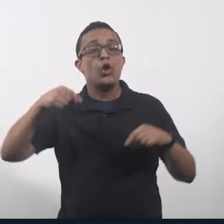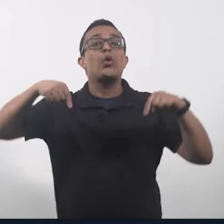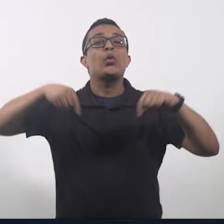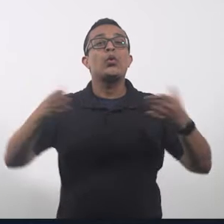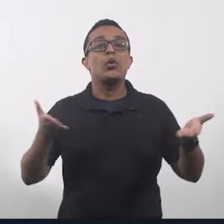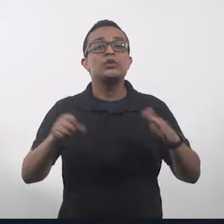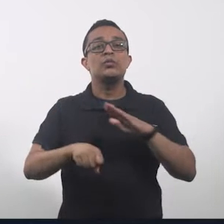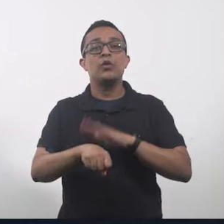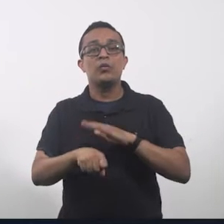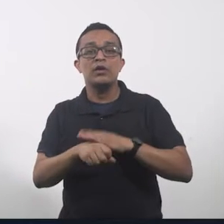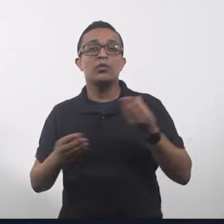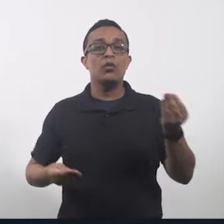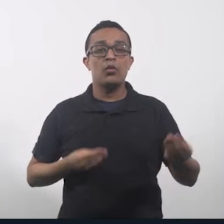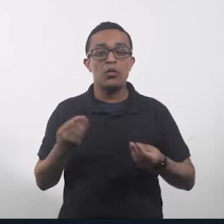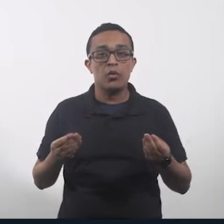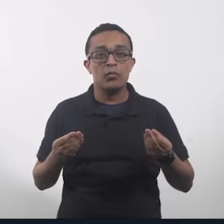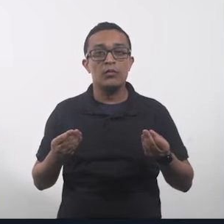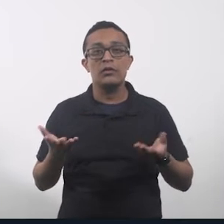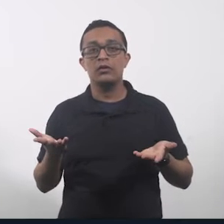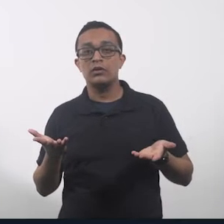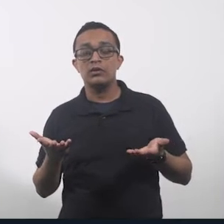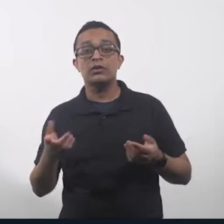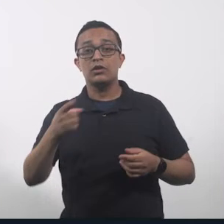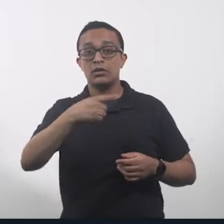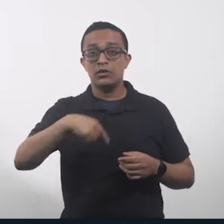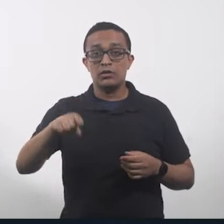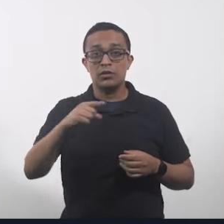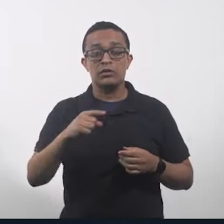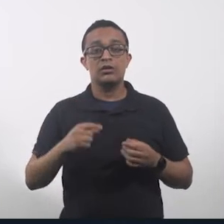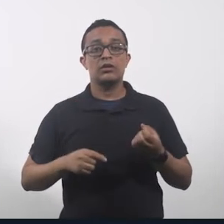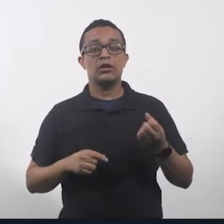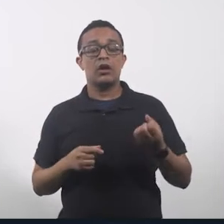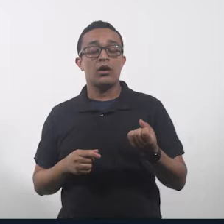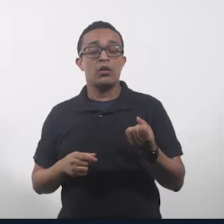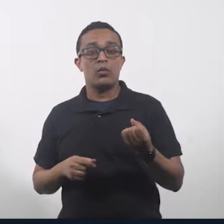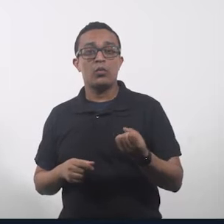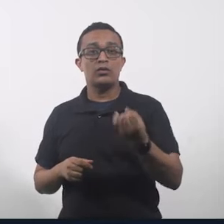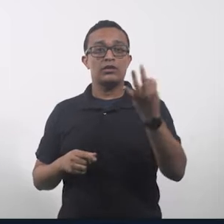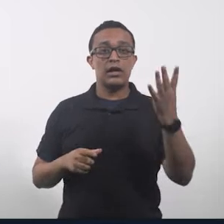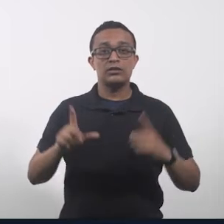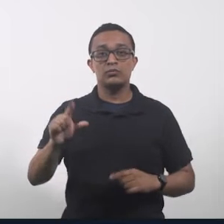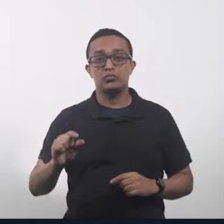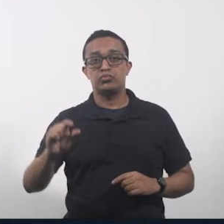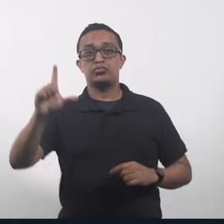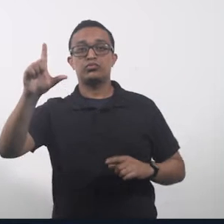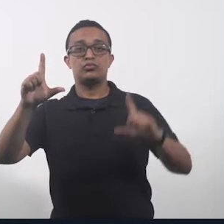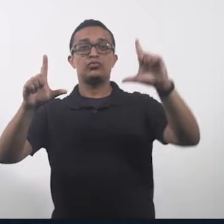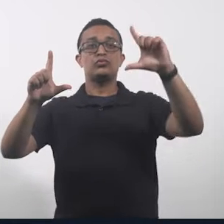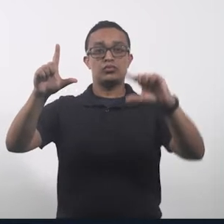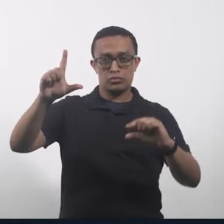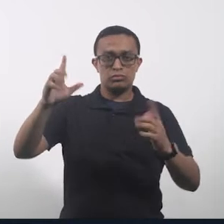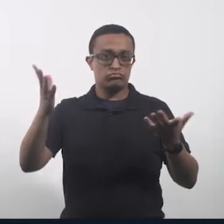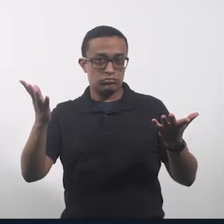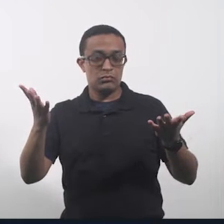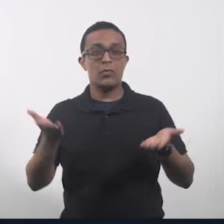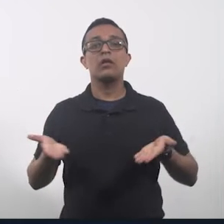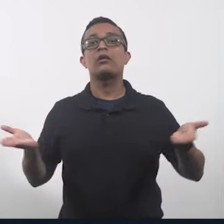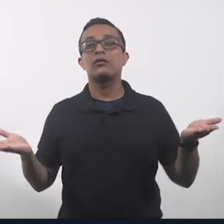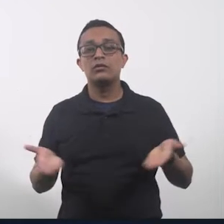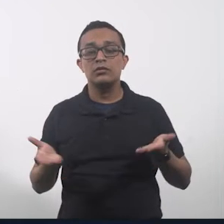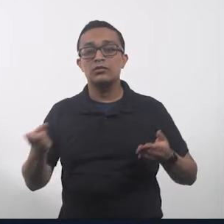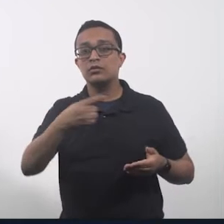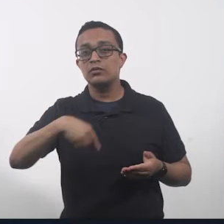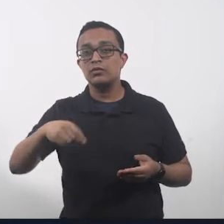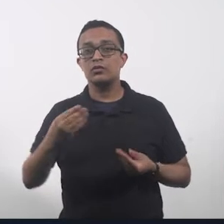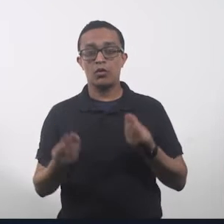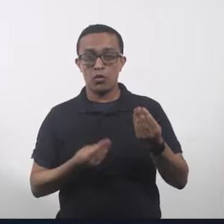estaria em estabilidade, ou com aumento das taxas de letalidade, ou em diminuição. No momento, a situação atual é